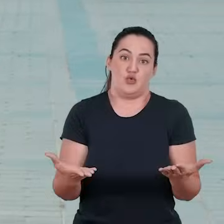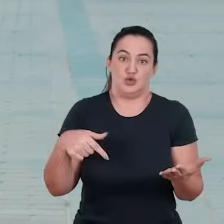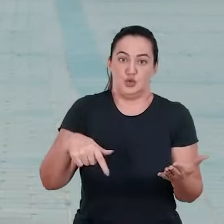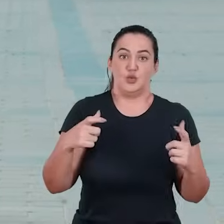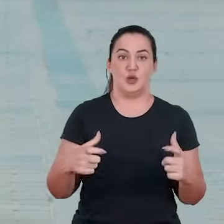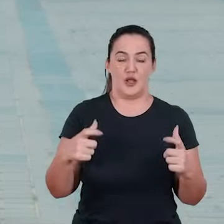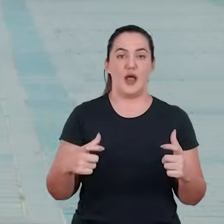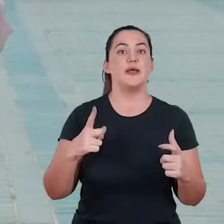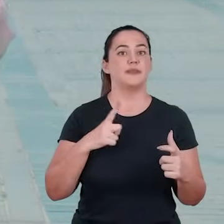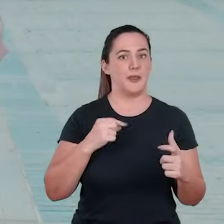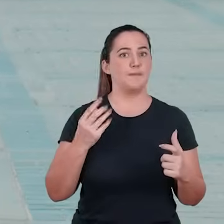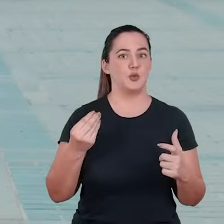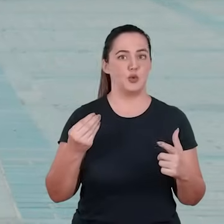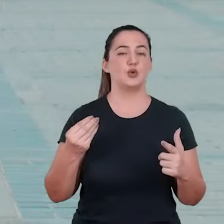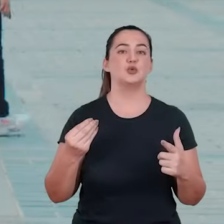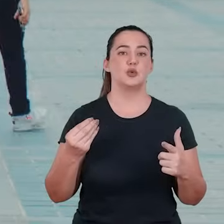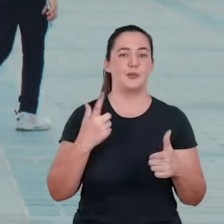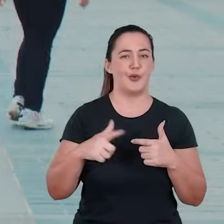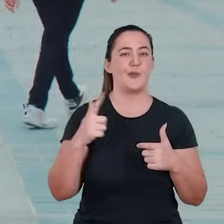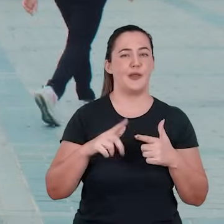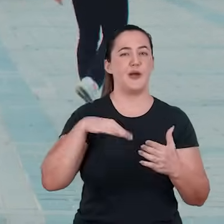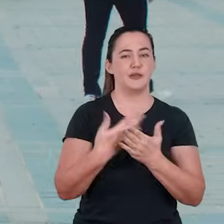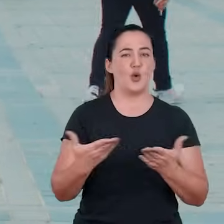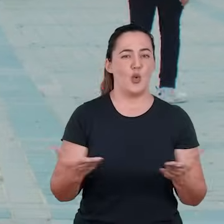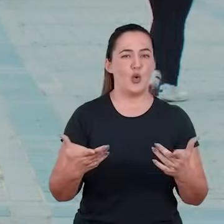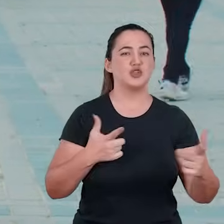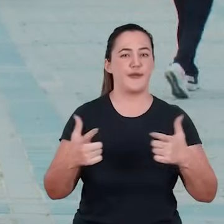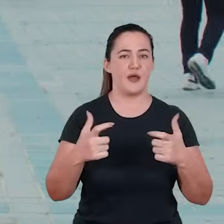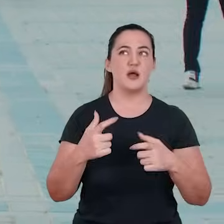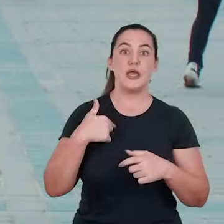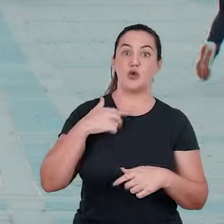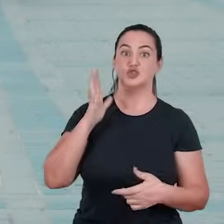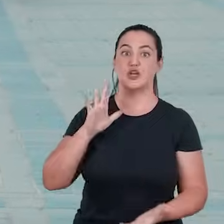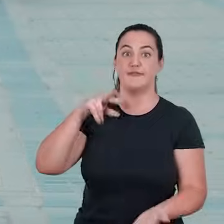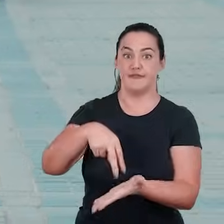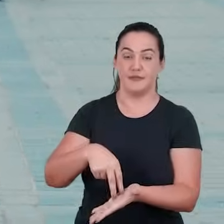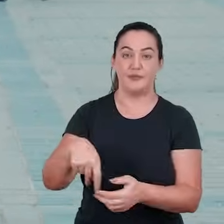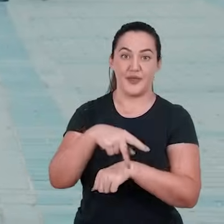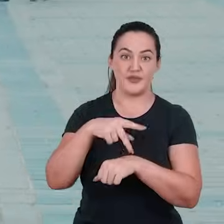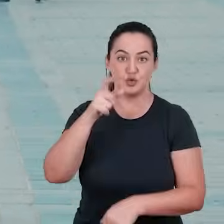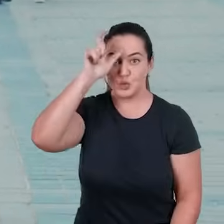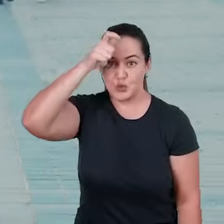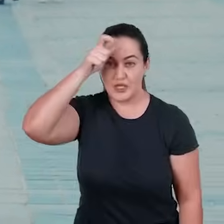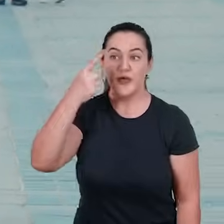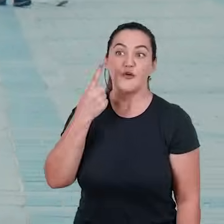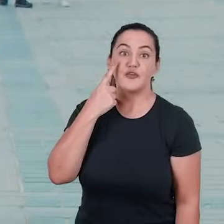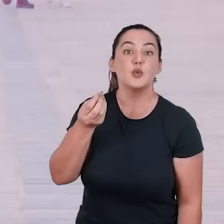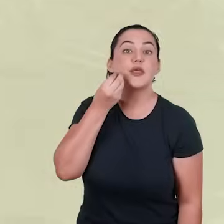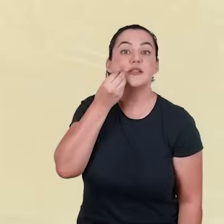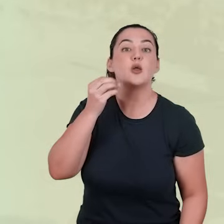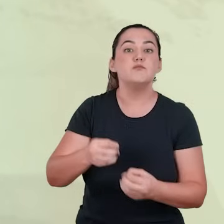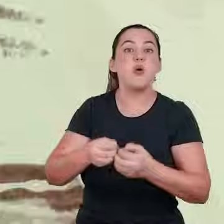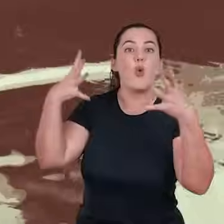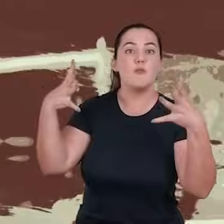é palco de conflitos modernos. Eu mesmo já testemunhei aqui na Turquia, anos atrás, um atentado à bomba que esteve